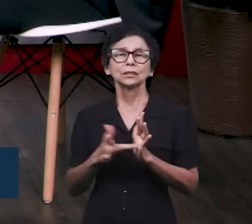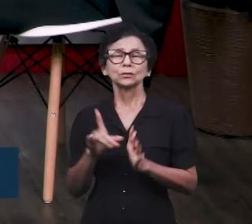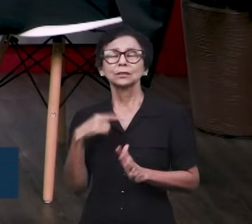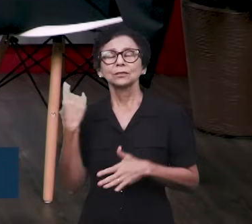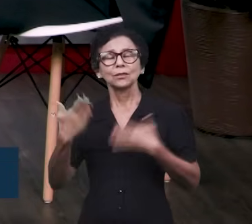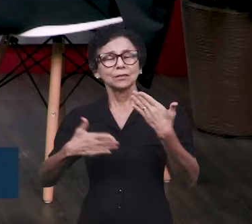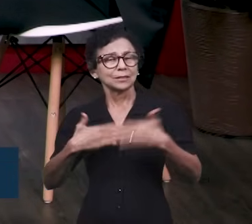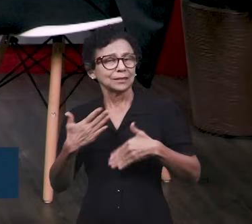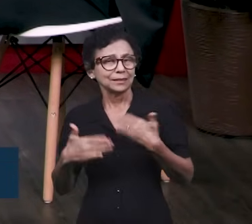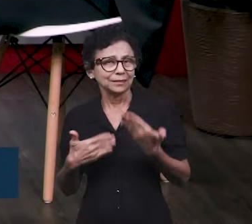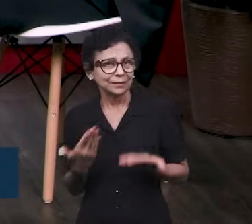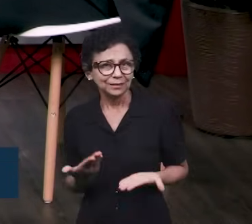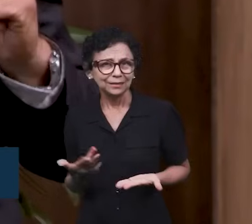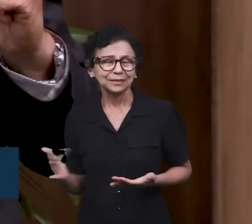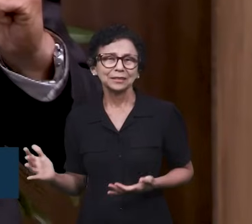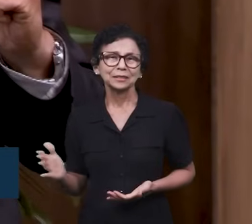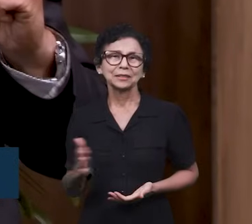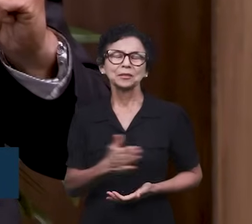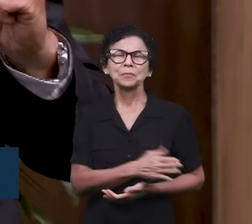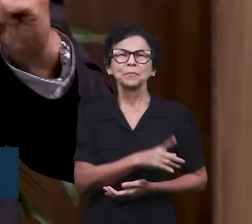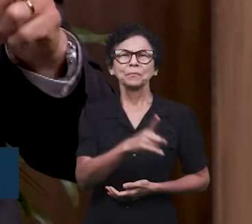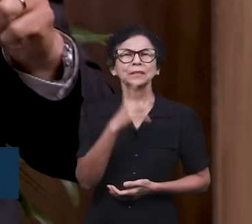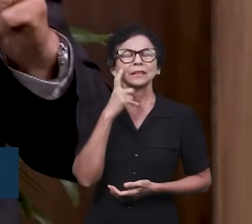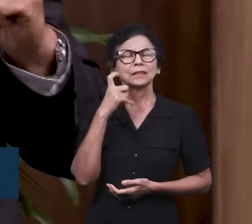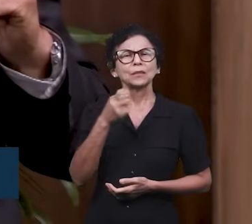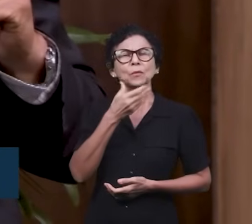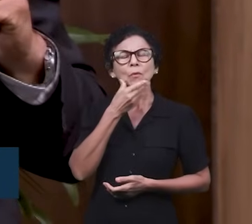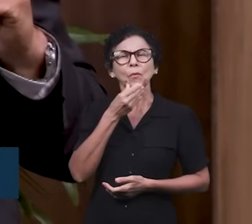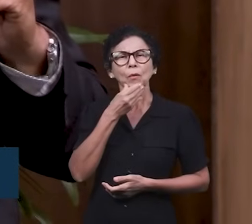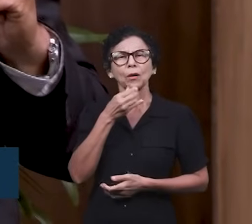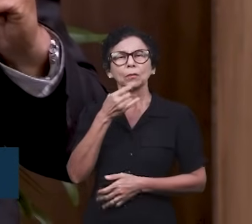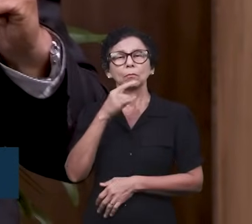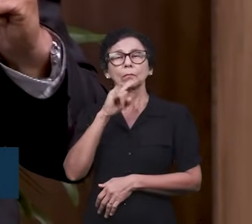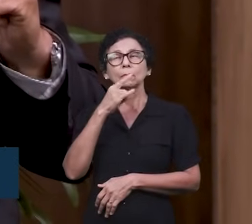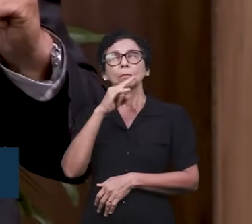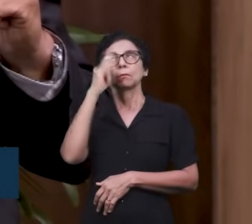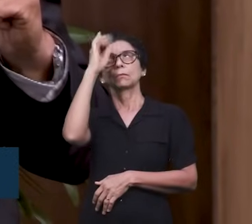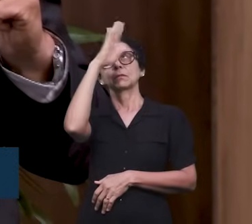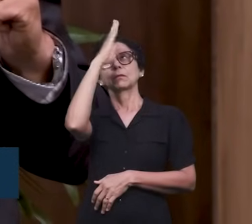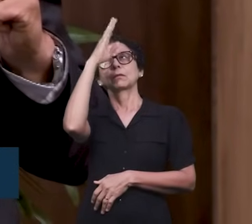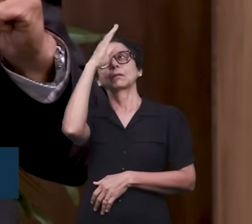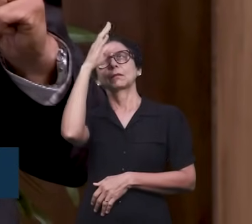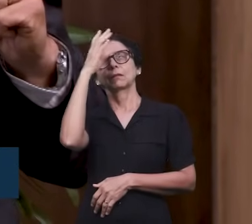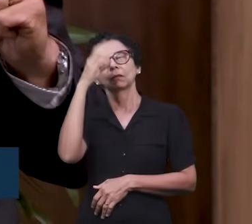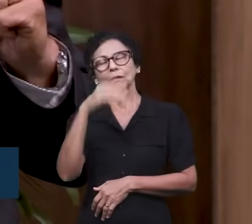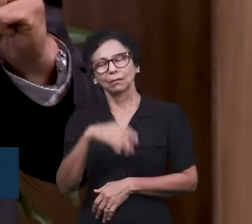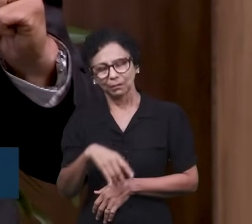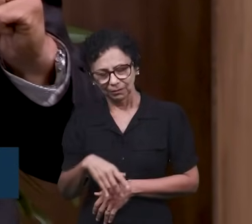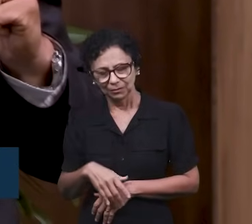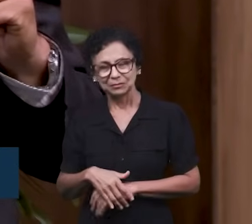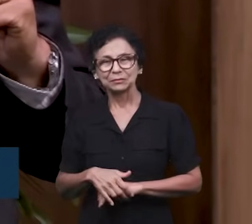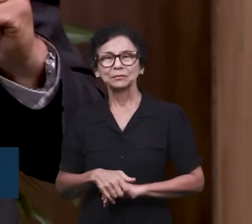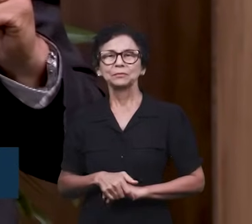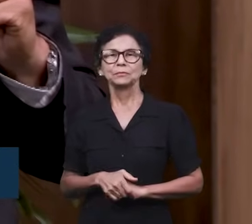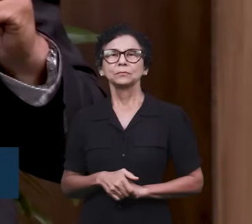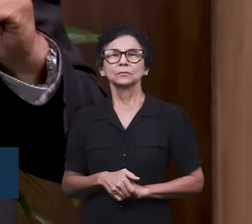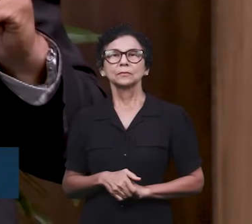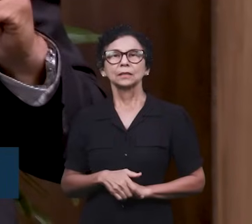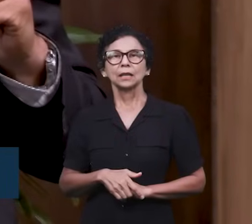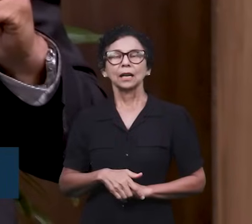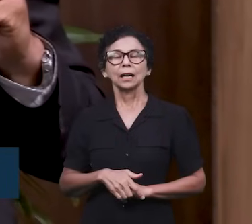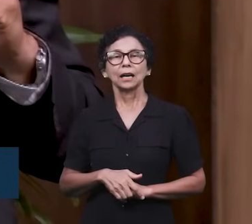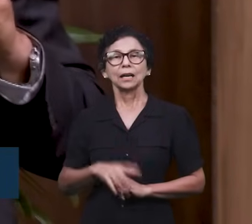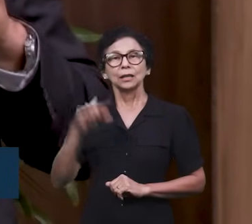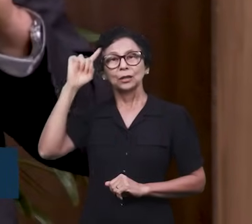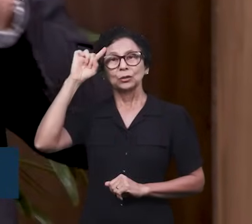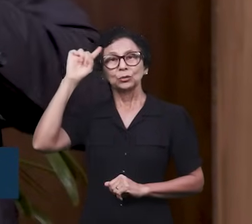nas condições em que ele estava, né, embriagado, mas no dia seguinte ele voltou.